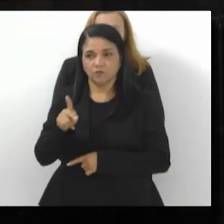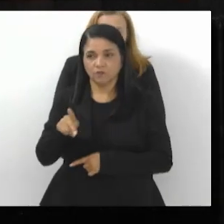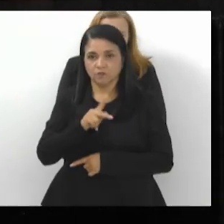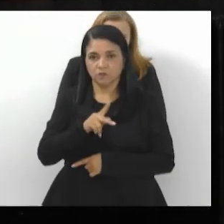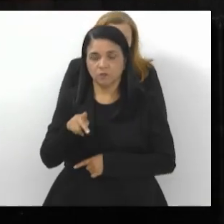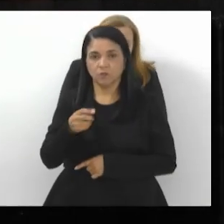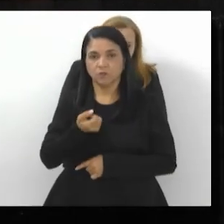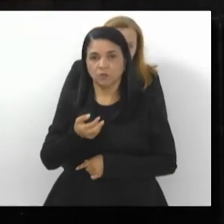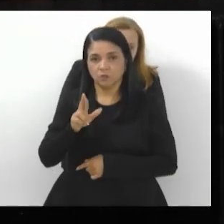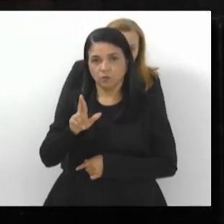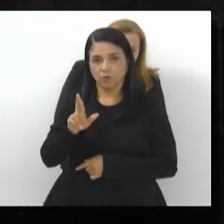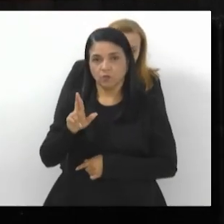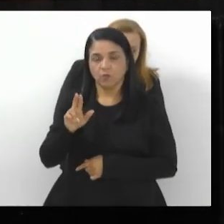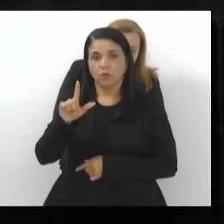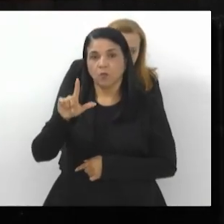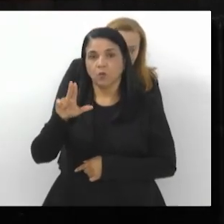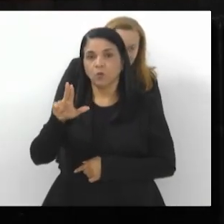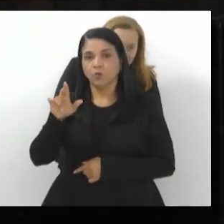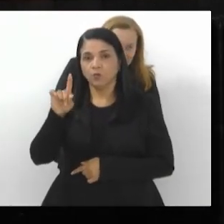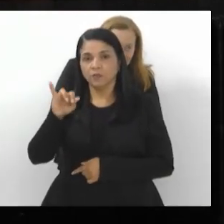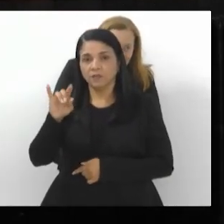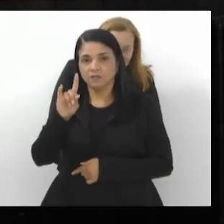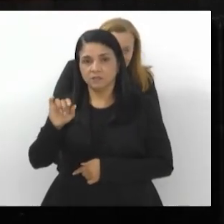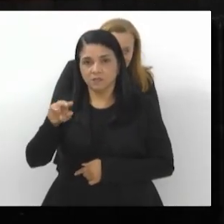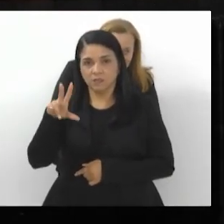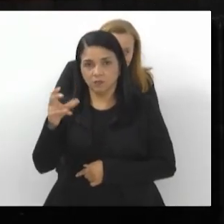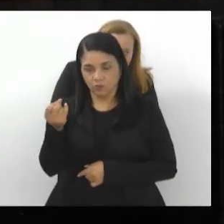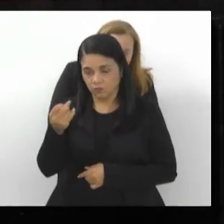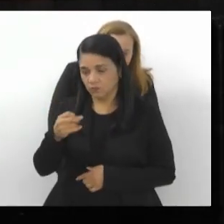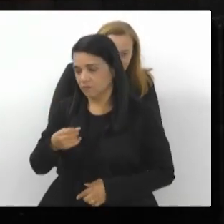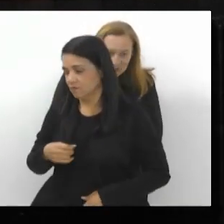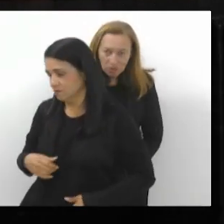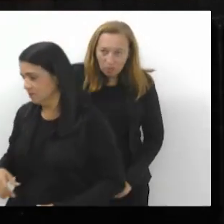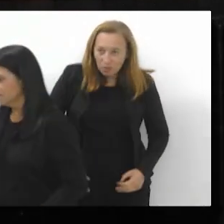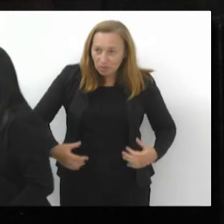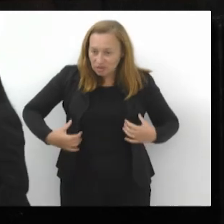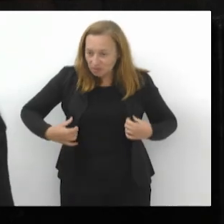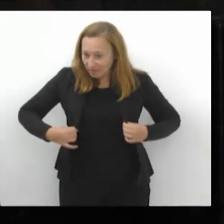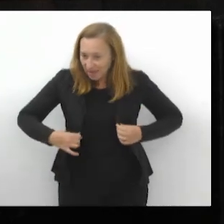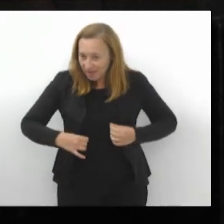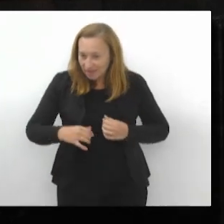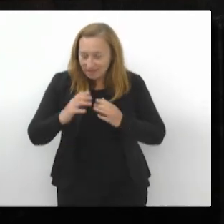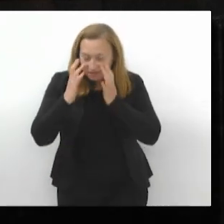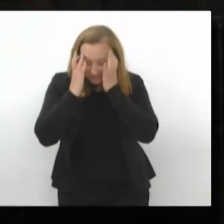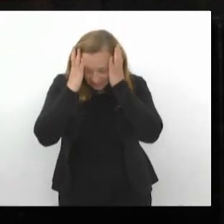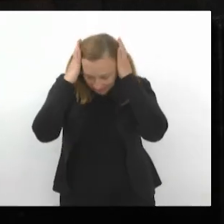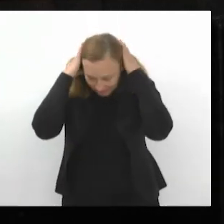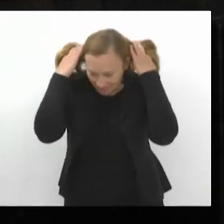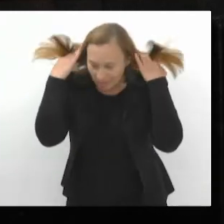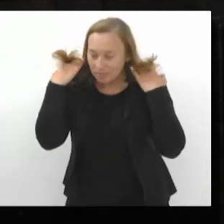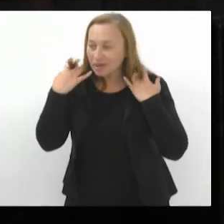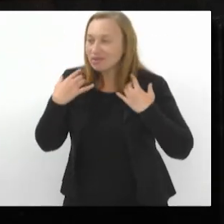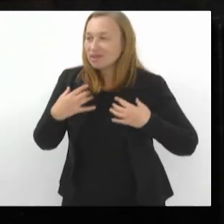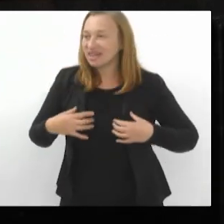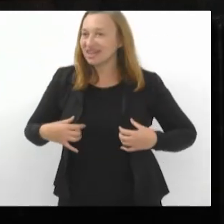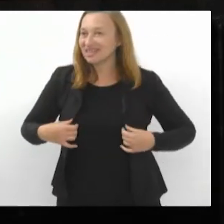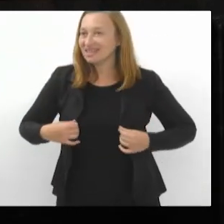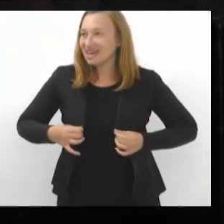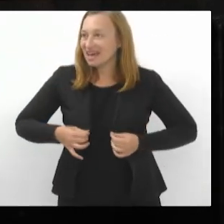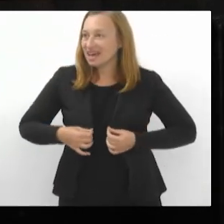doutor Luizinho, não é professor não, doutor Luizinho, como ele é chamado,